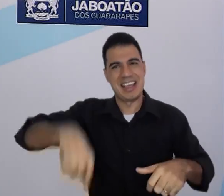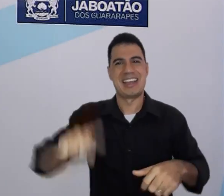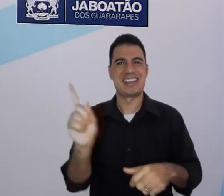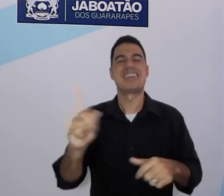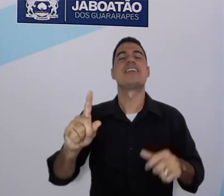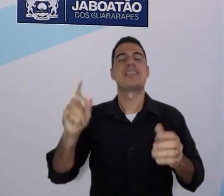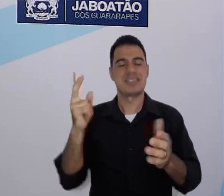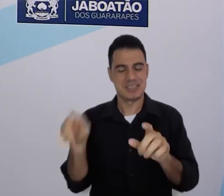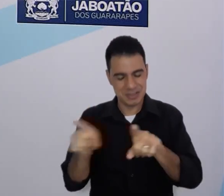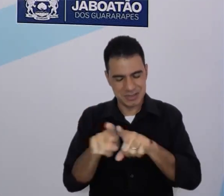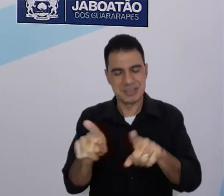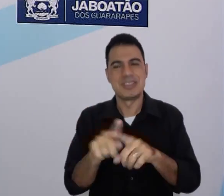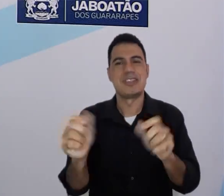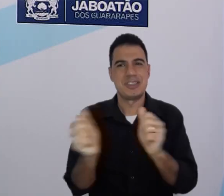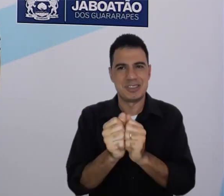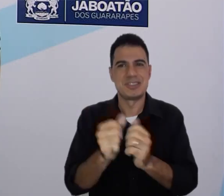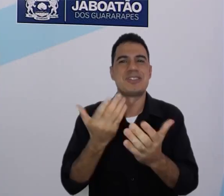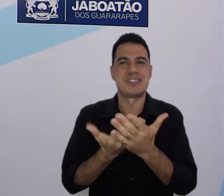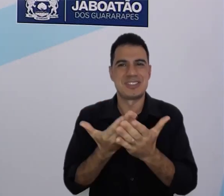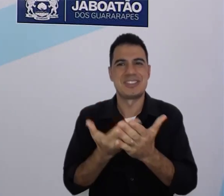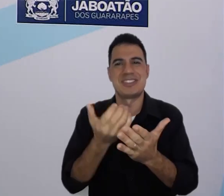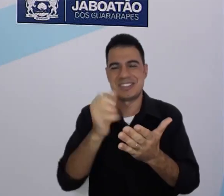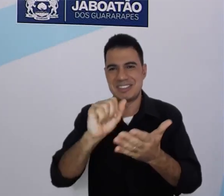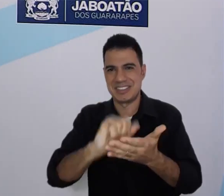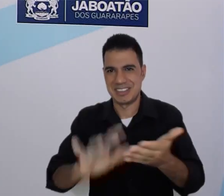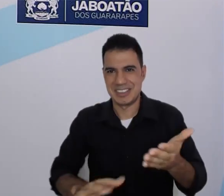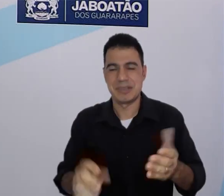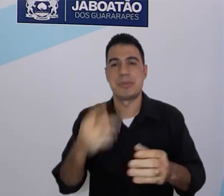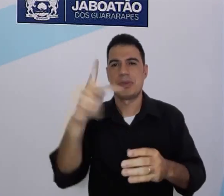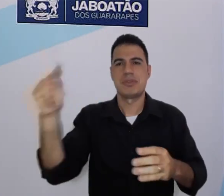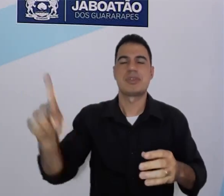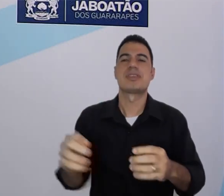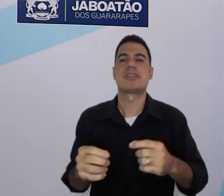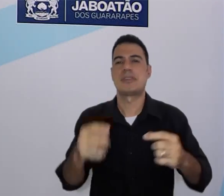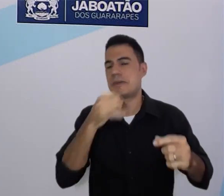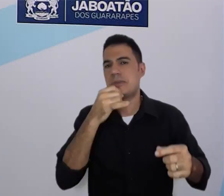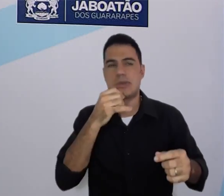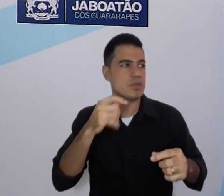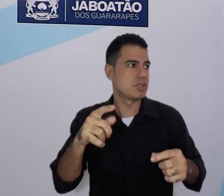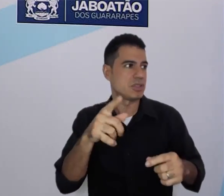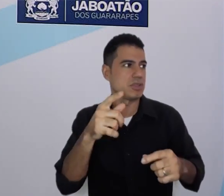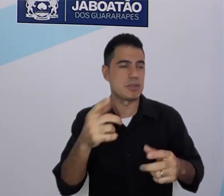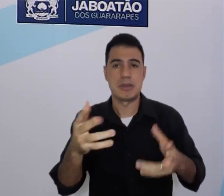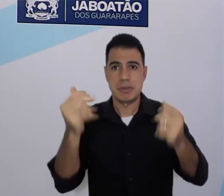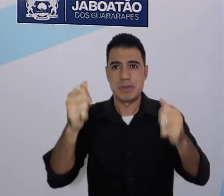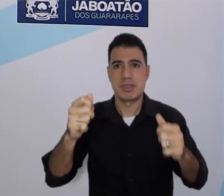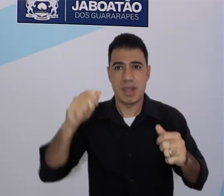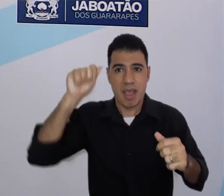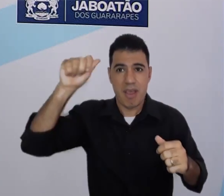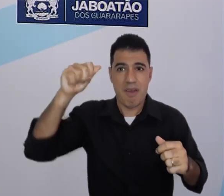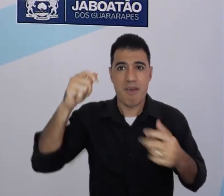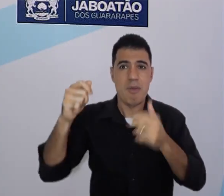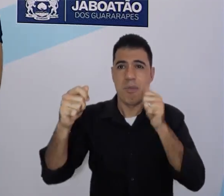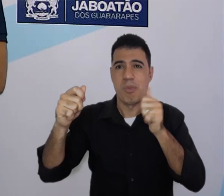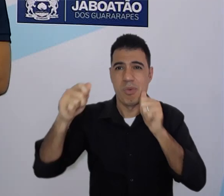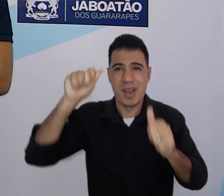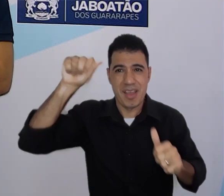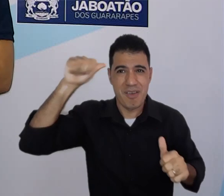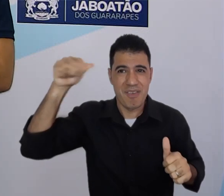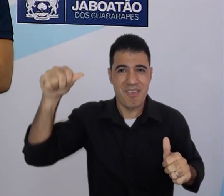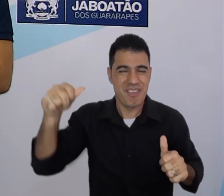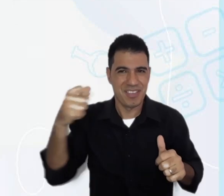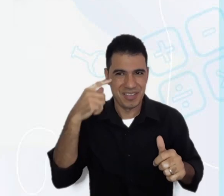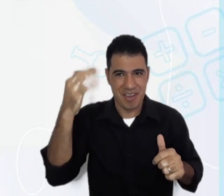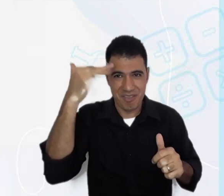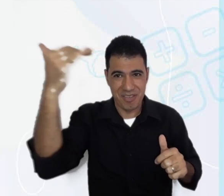desafio não. Tá bom? Então, aqui eu tenho algumas personal information da Marina Souza Rui Barbosa.